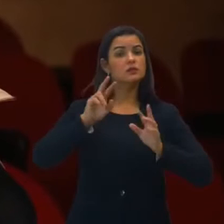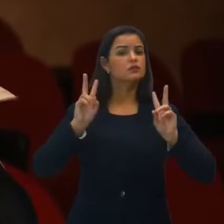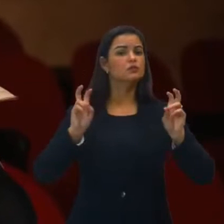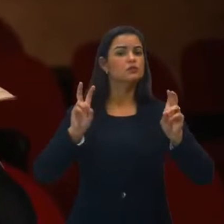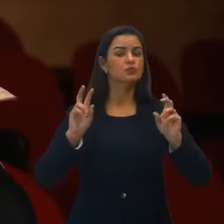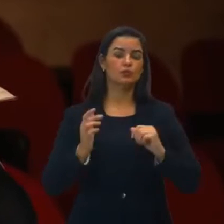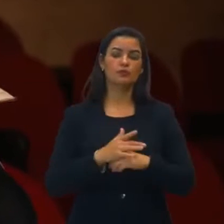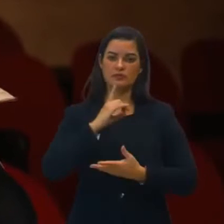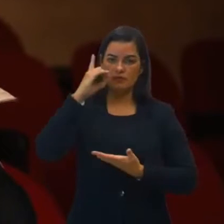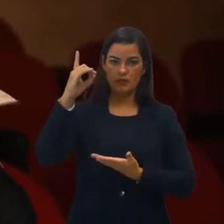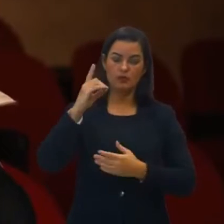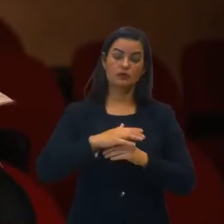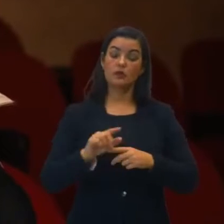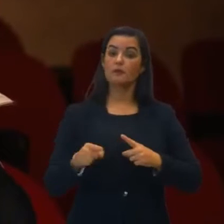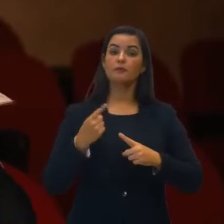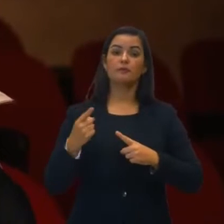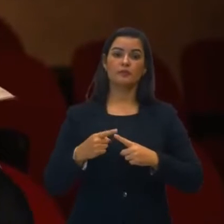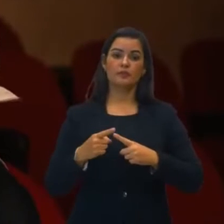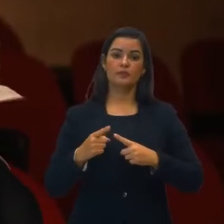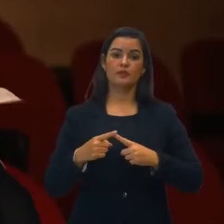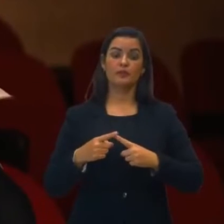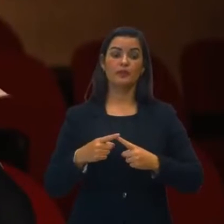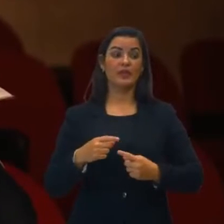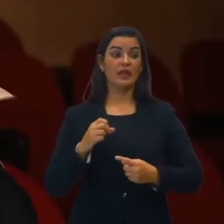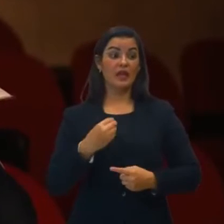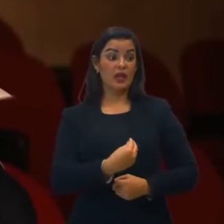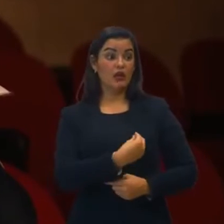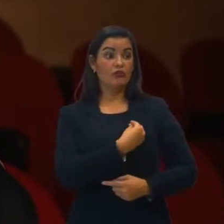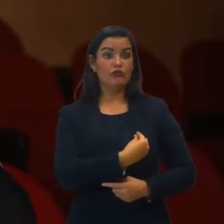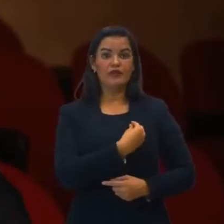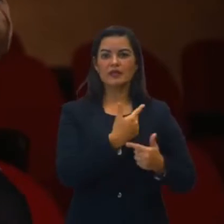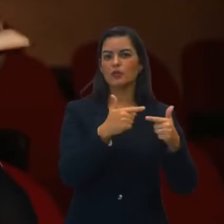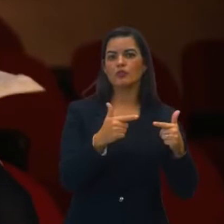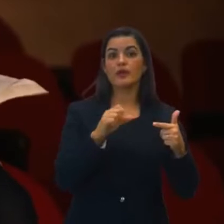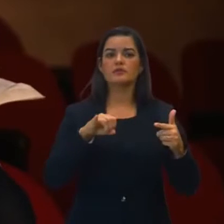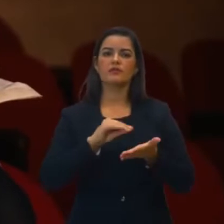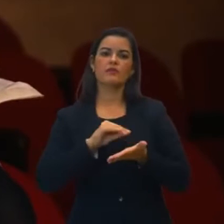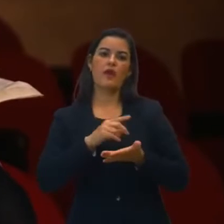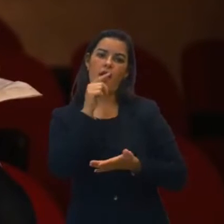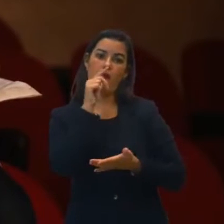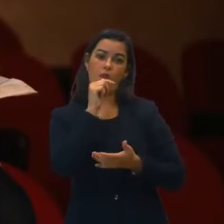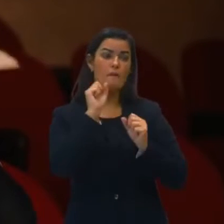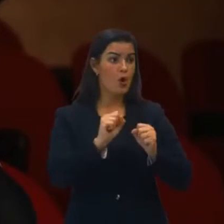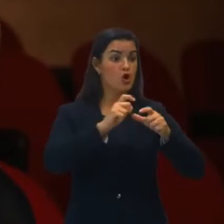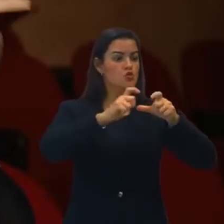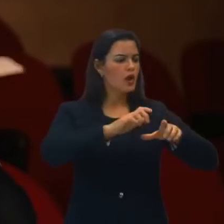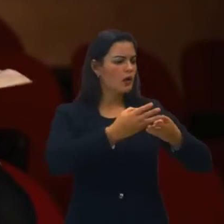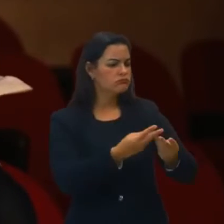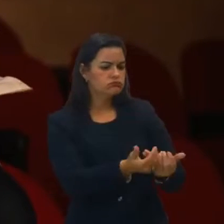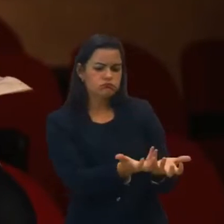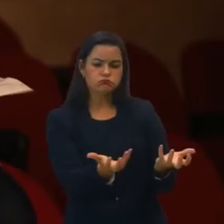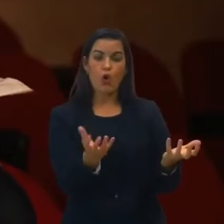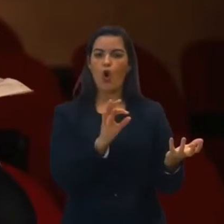Primeiro, não tem vida onde não tem água. Você pode ter o melhor terreno, você pode